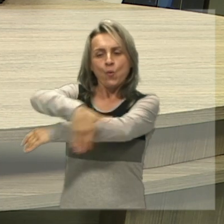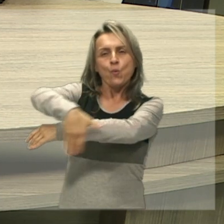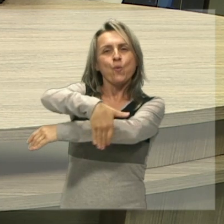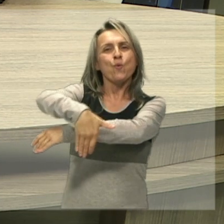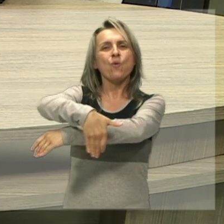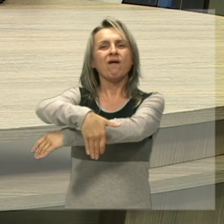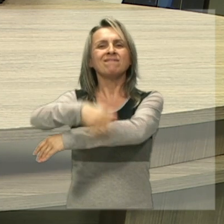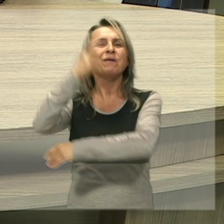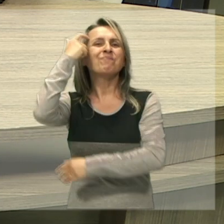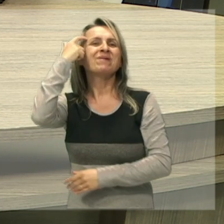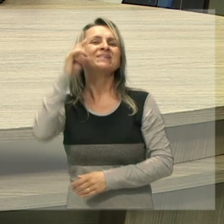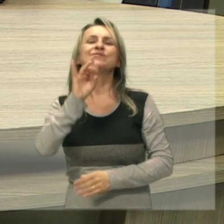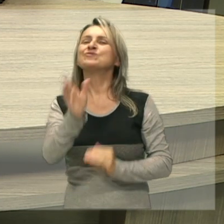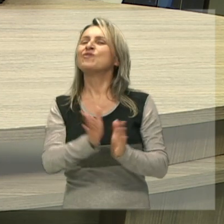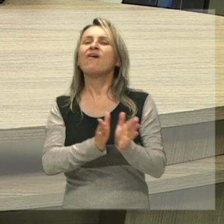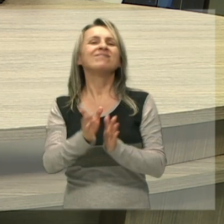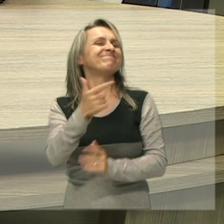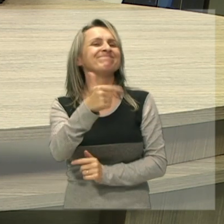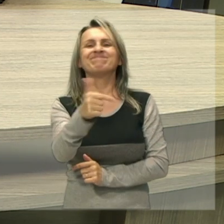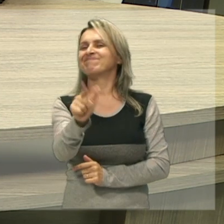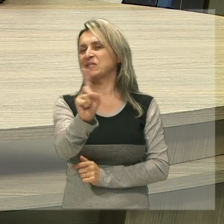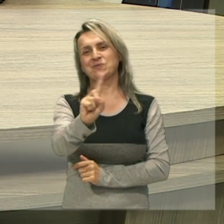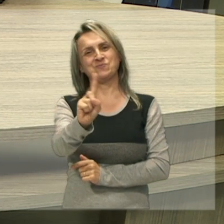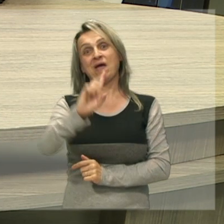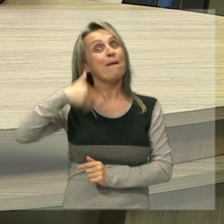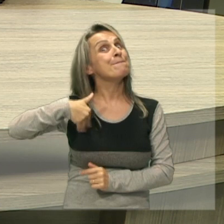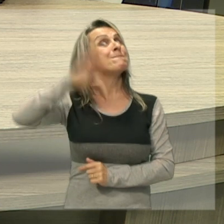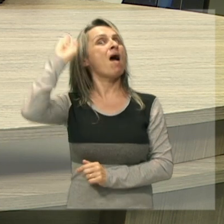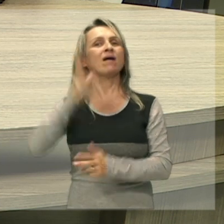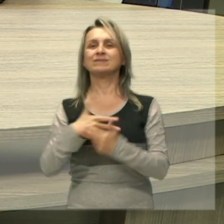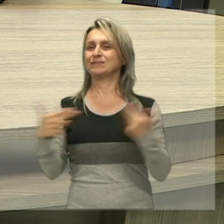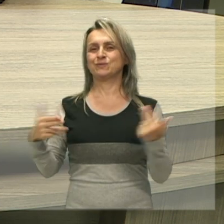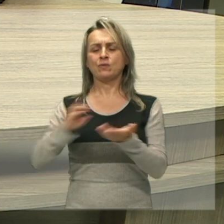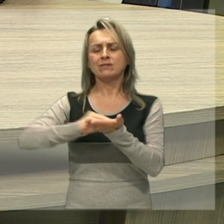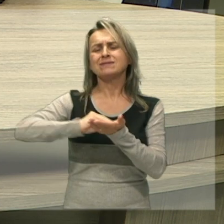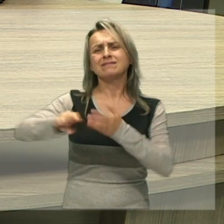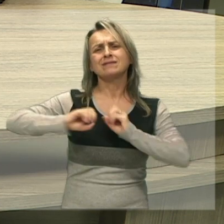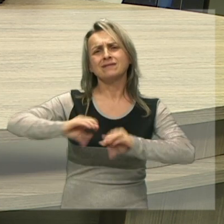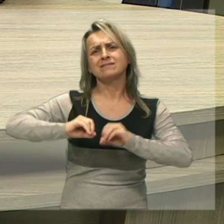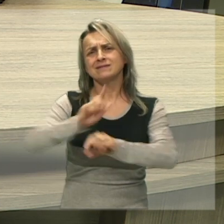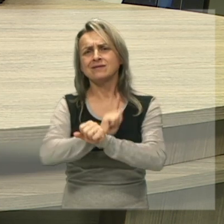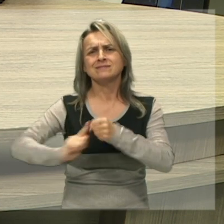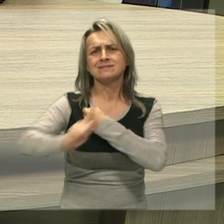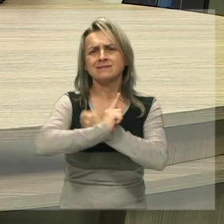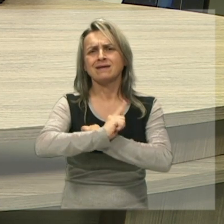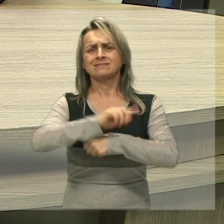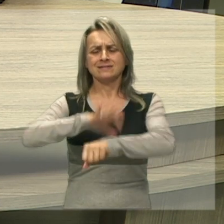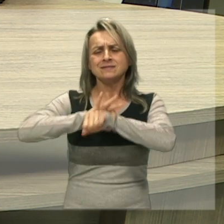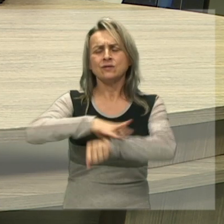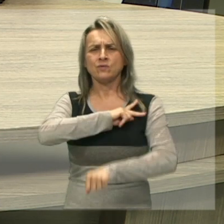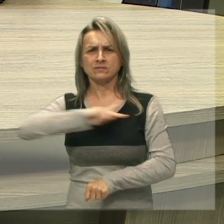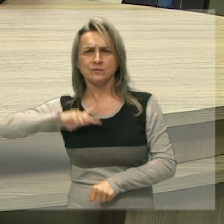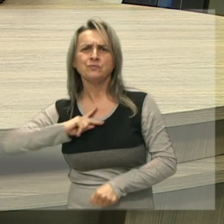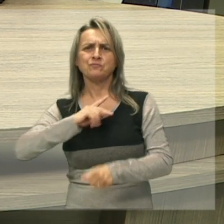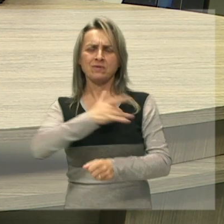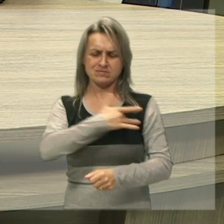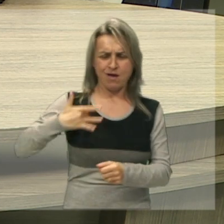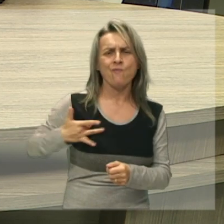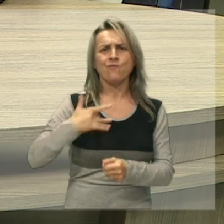complexo. Então, ter a Secretaria de Educação, Assistência, Habitação, Segurança Pública, Saúde, Esporte dentro